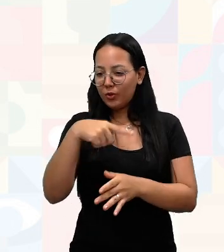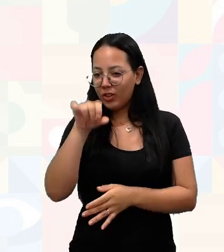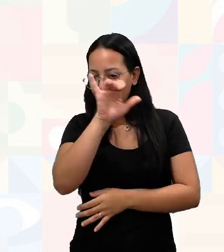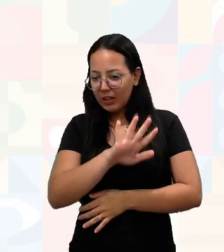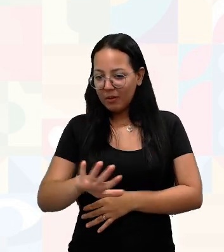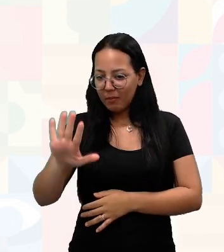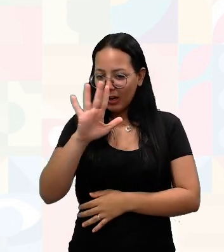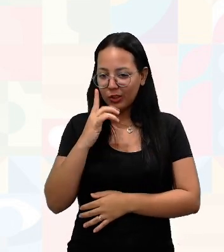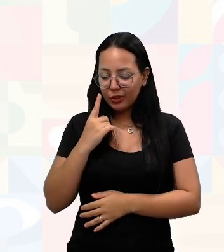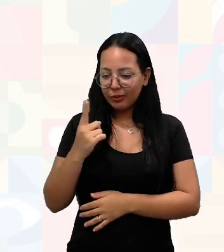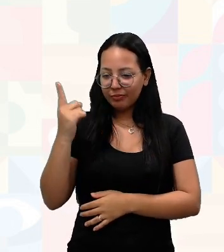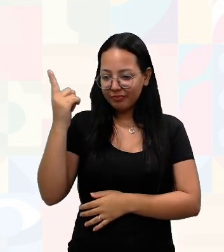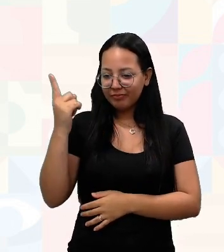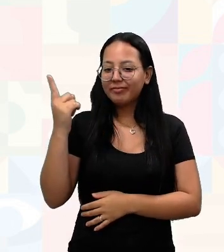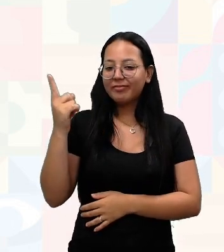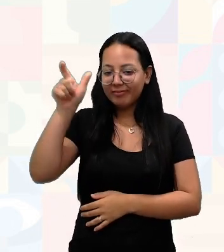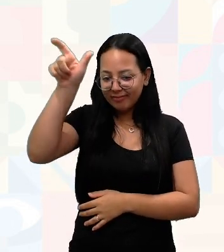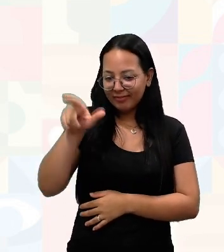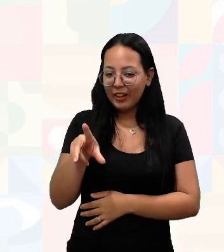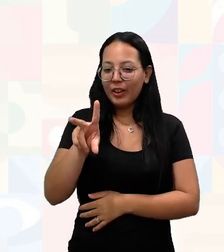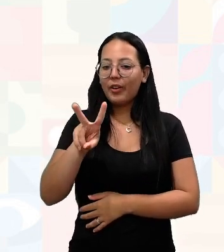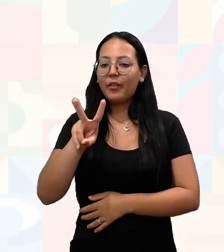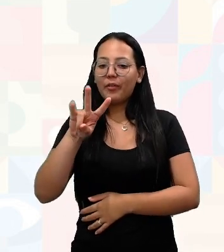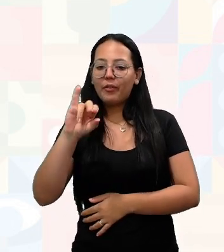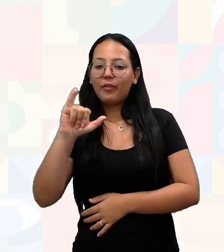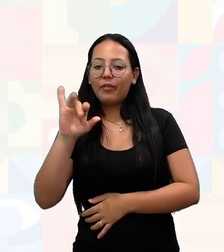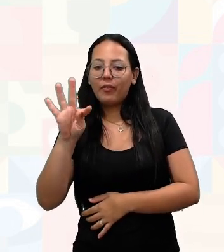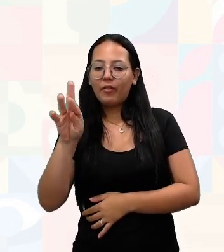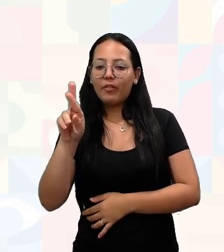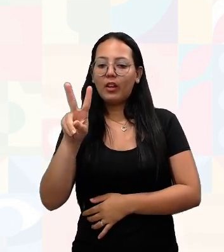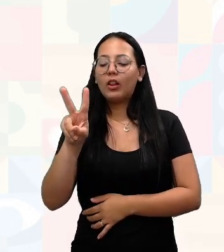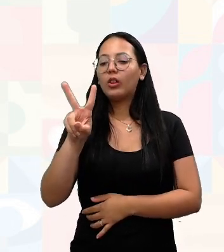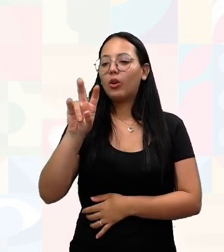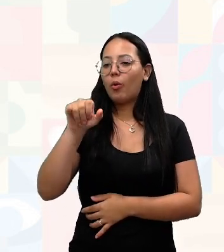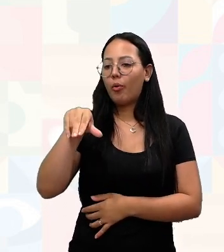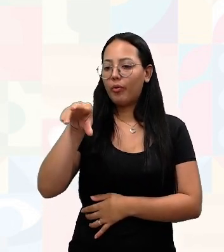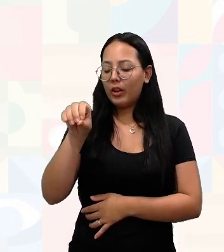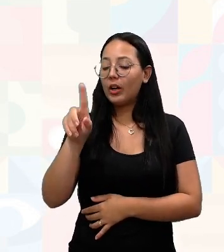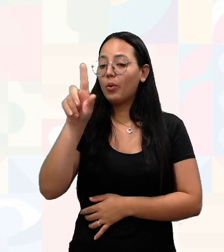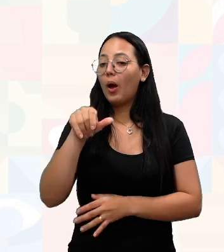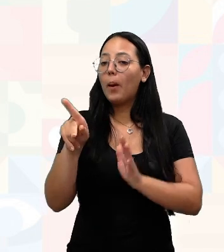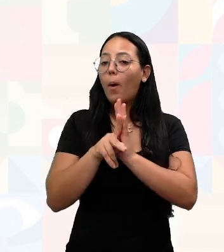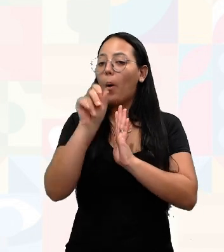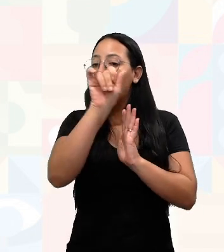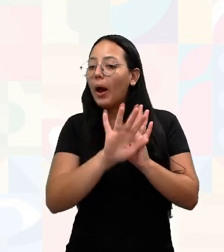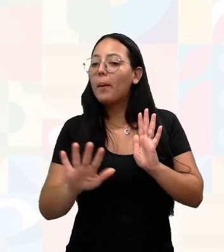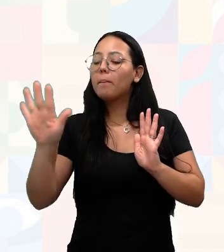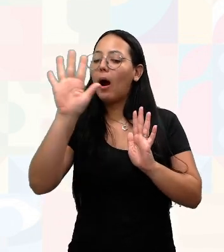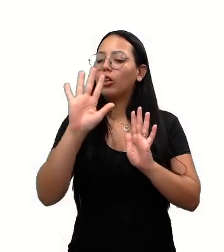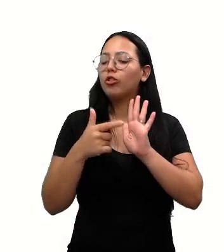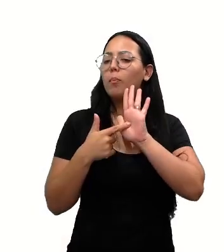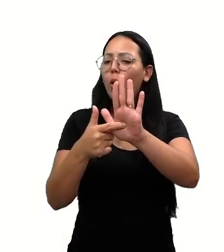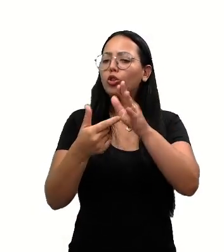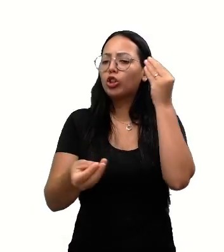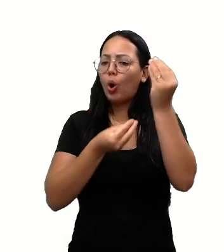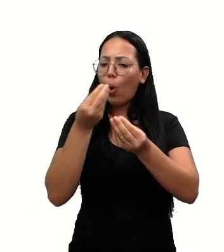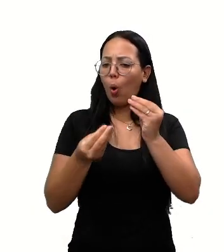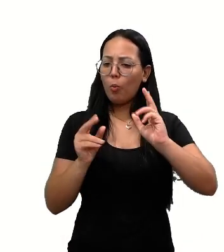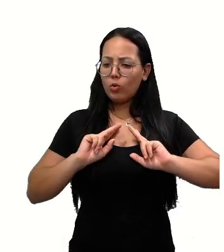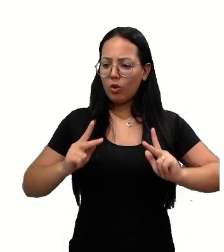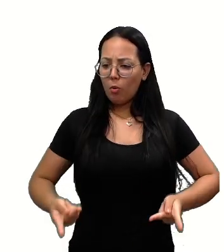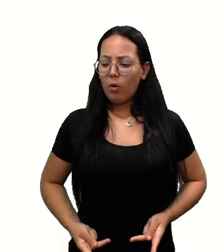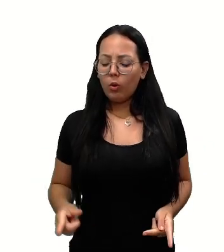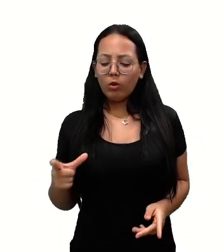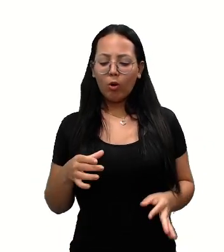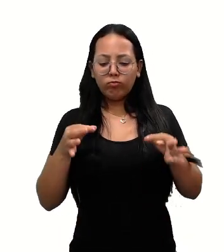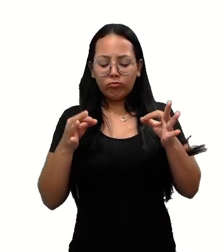homem virtuviano, tá? Que é uma imagem que mostra como que o ser humano ele tem uma